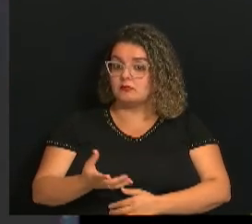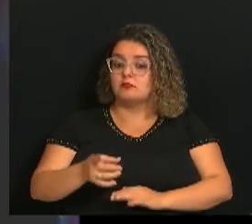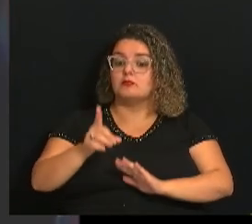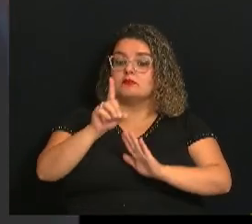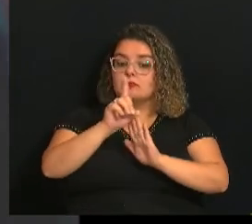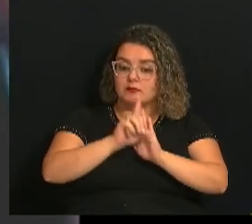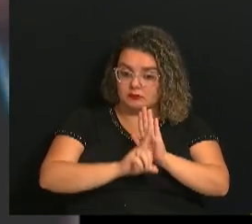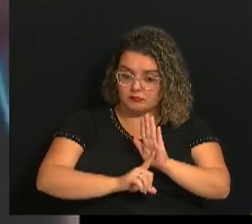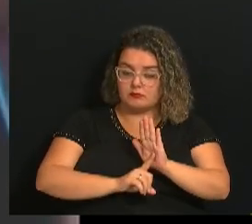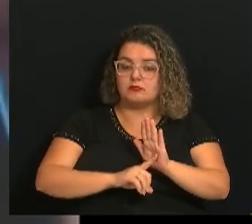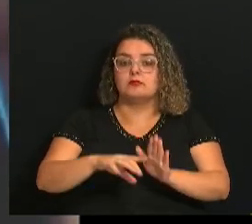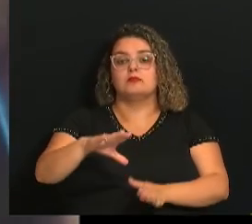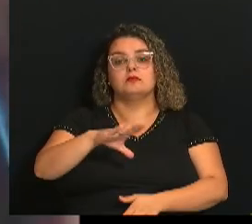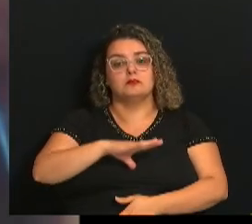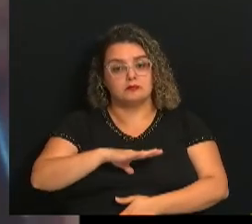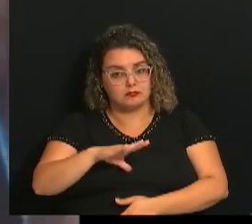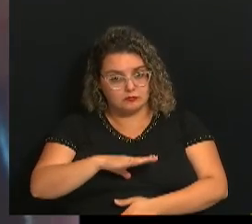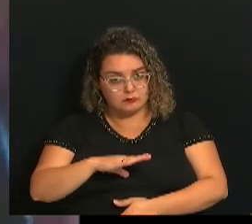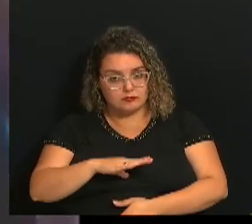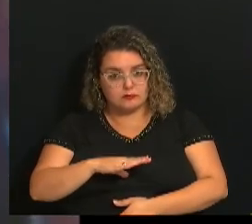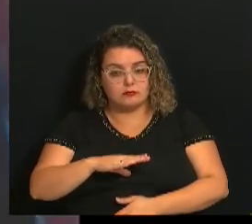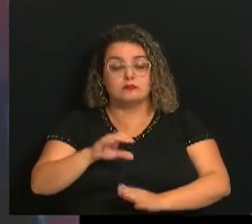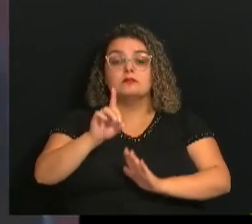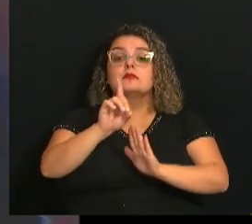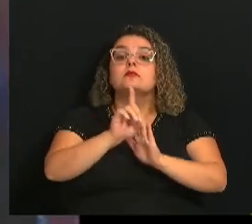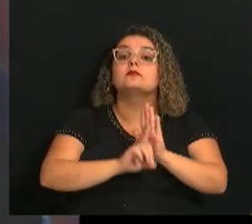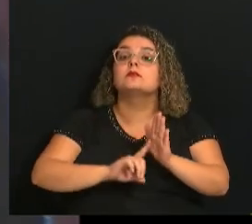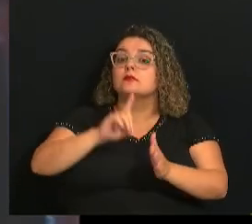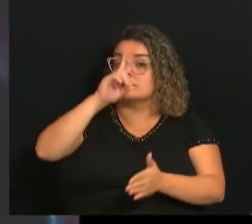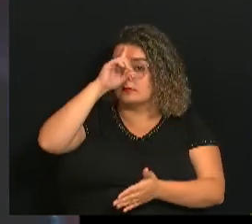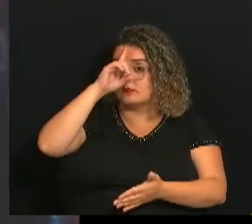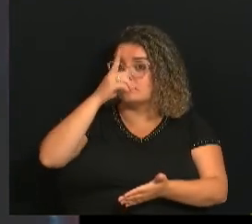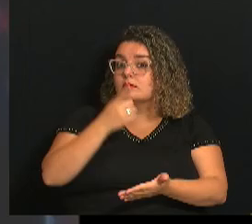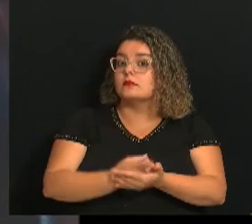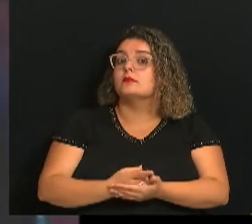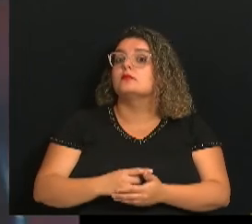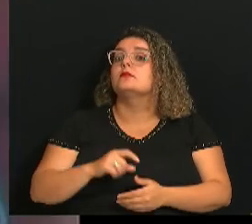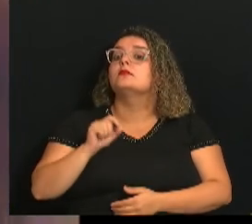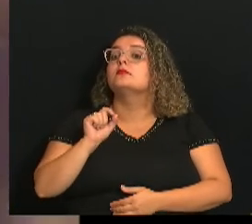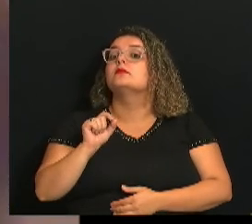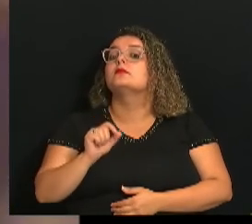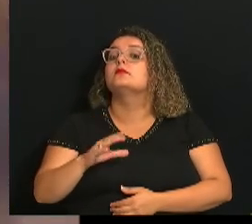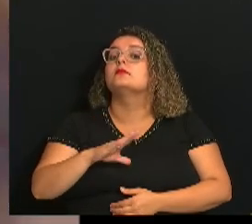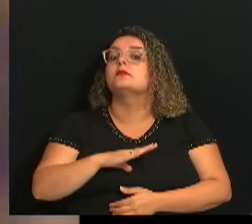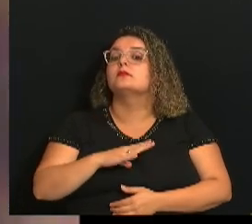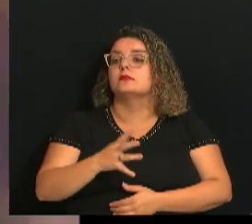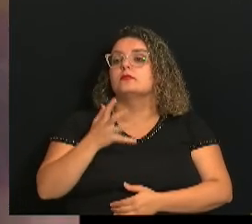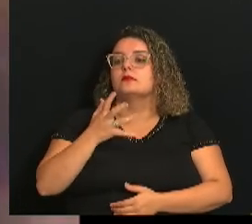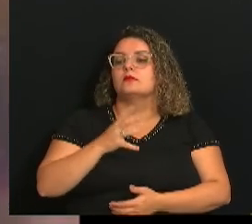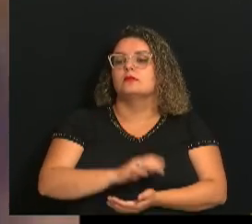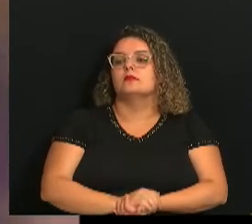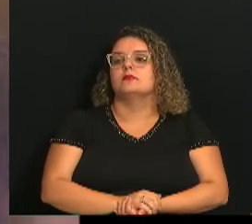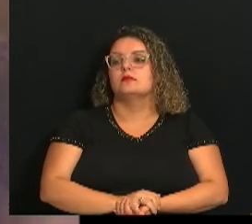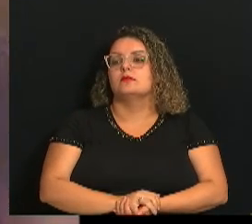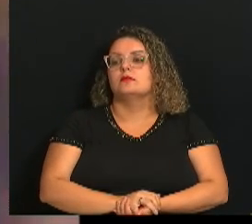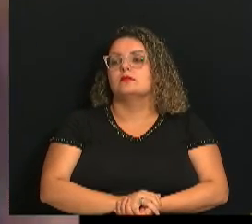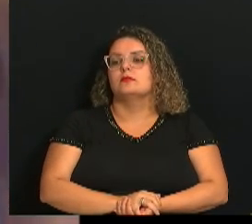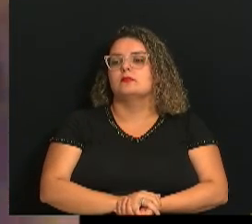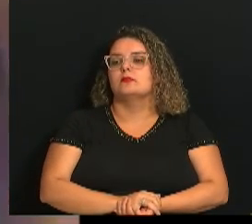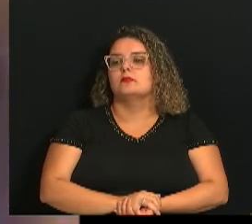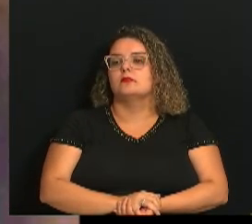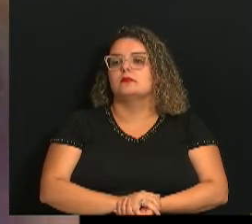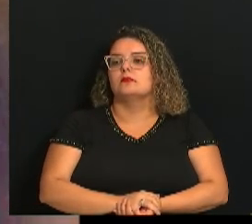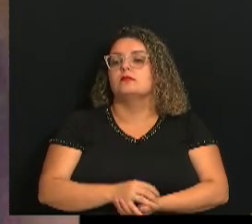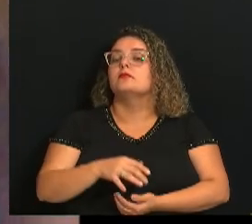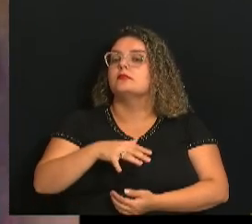à cidade e o direito de decidir que cidade nós queremos. Nesse campo, eu vou dizer que eu estou